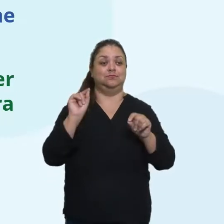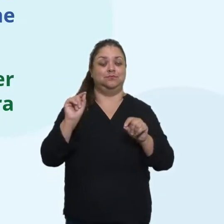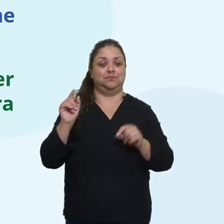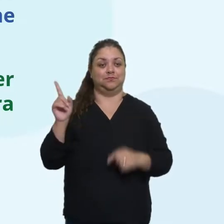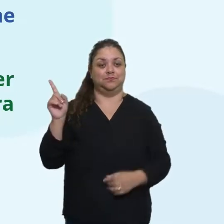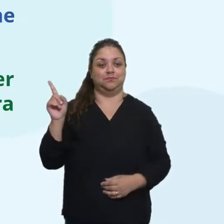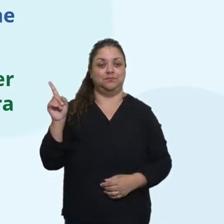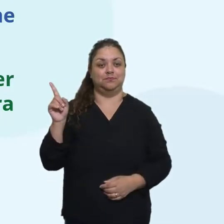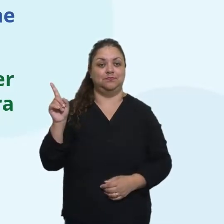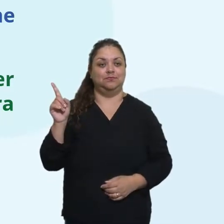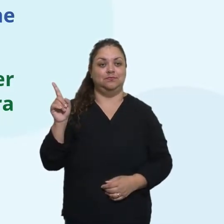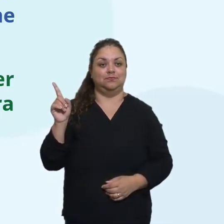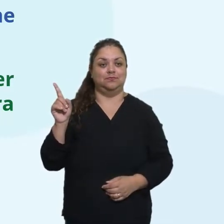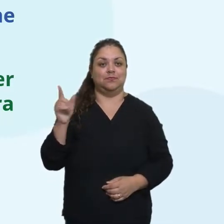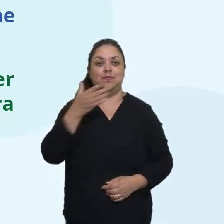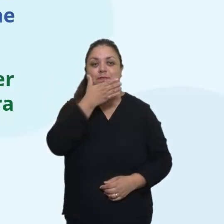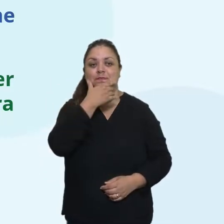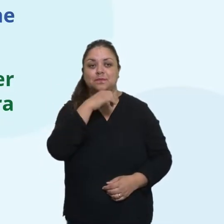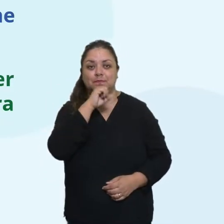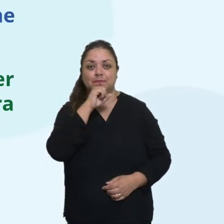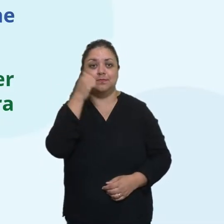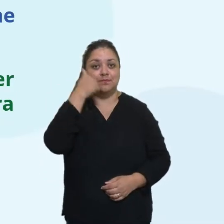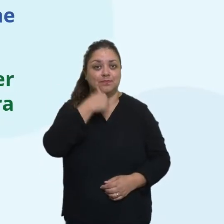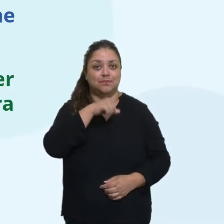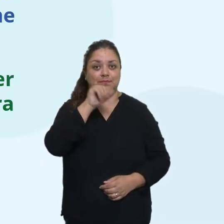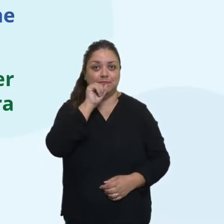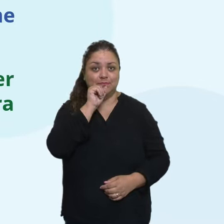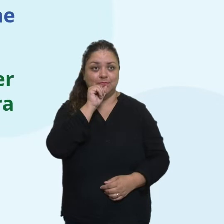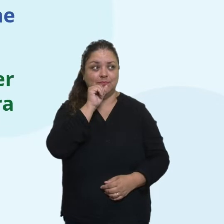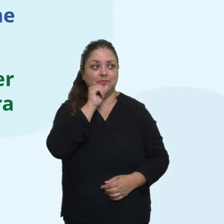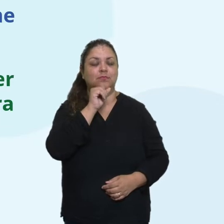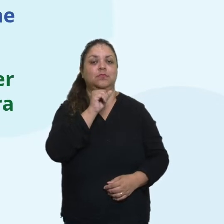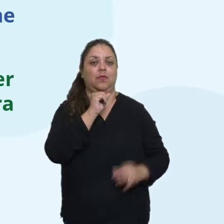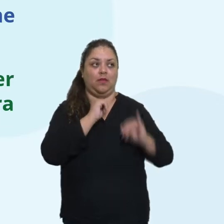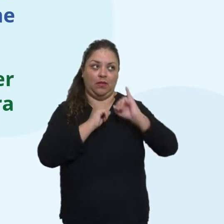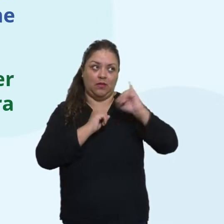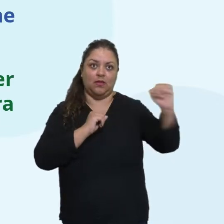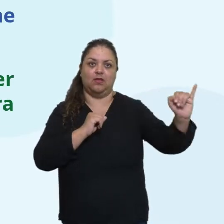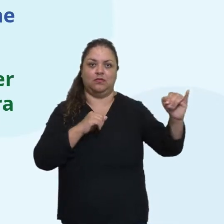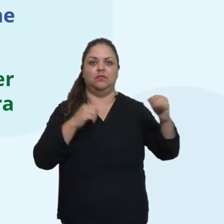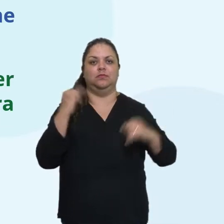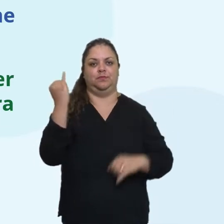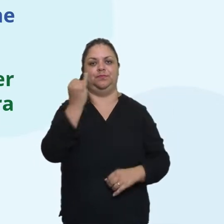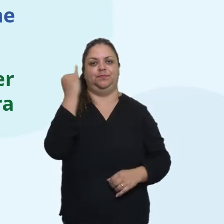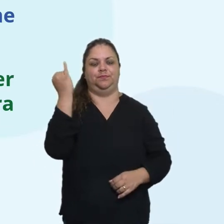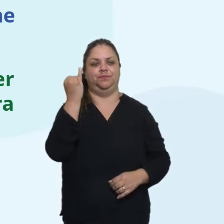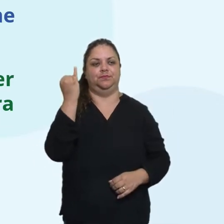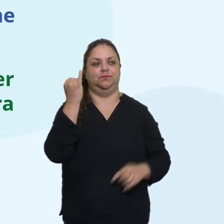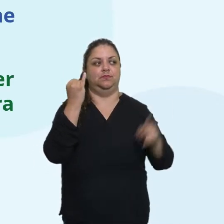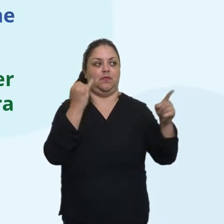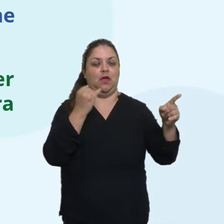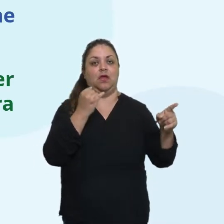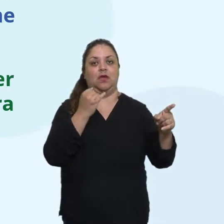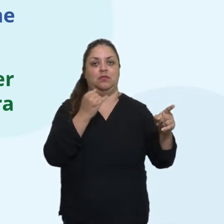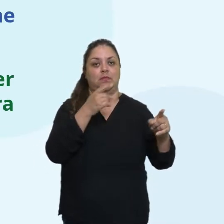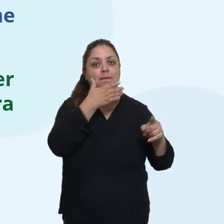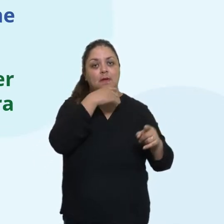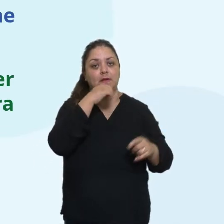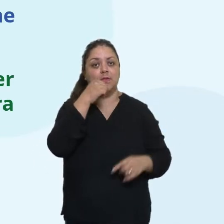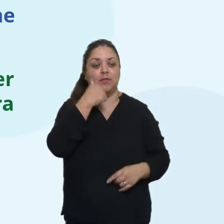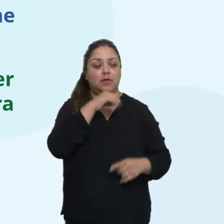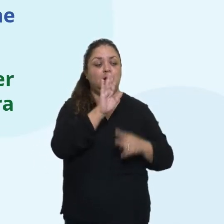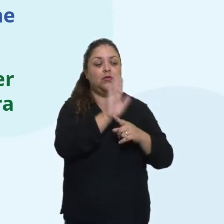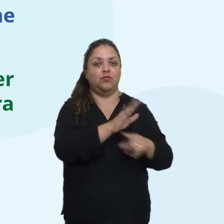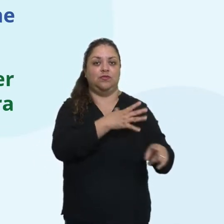responsáveis sejam devidamente notificado né então para que o estudante Siga para o próximo ano e série